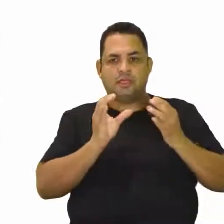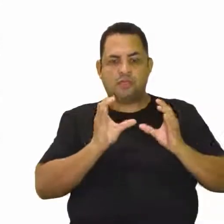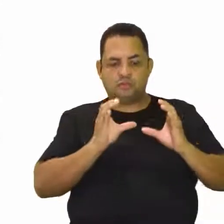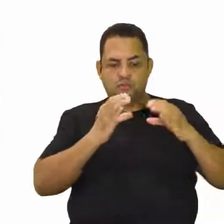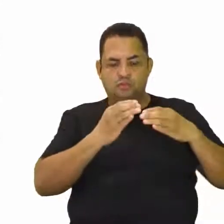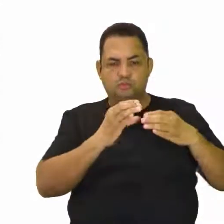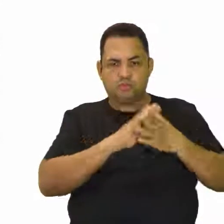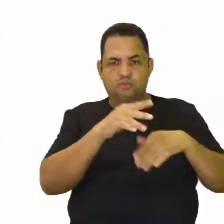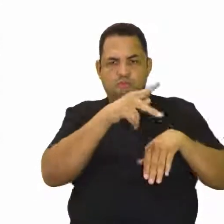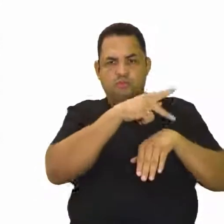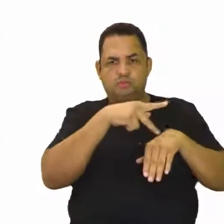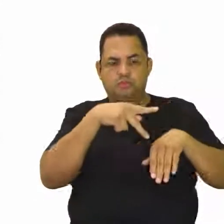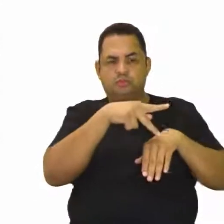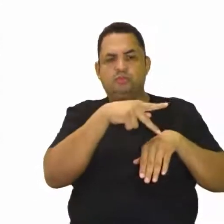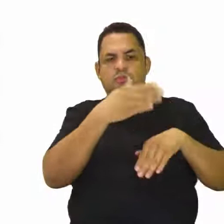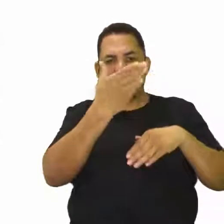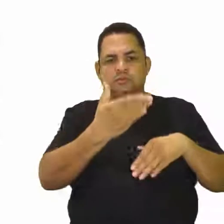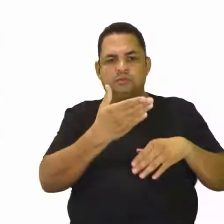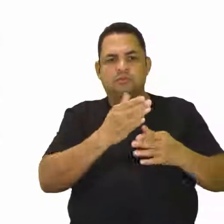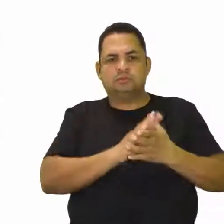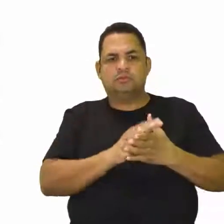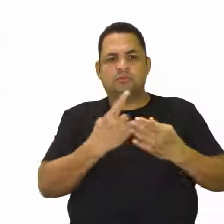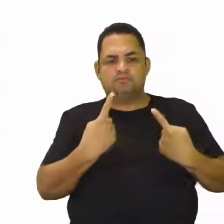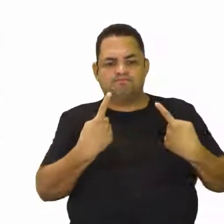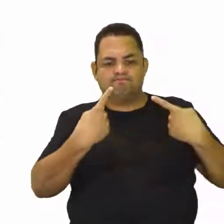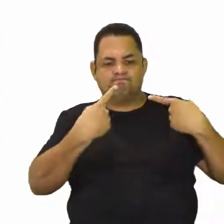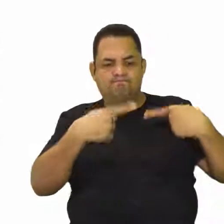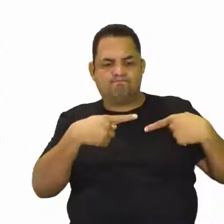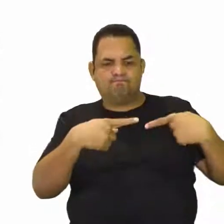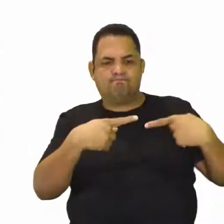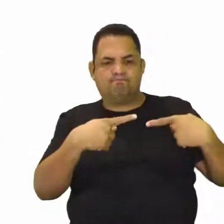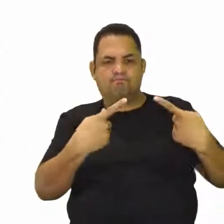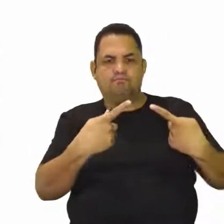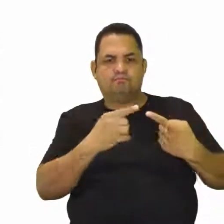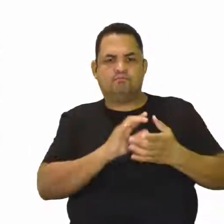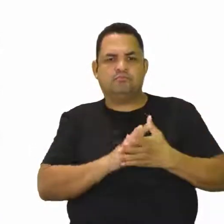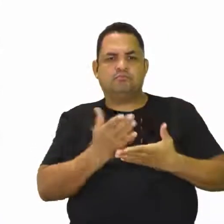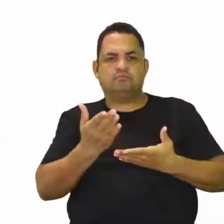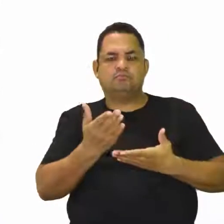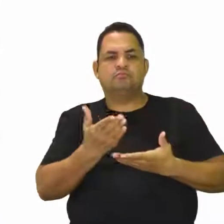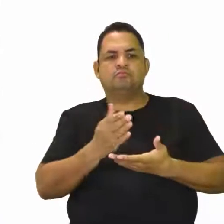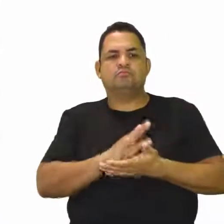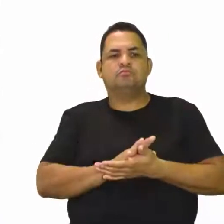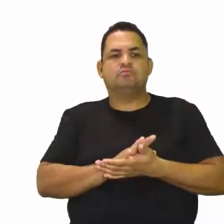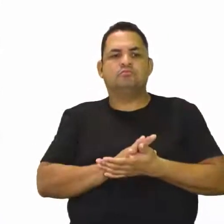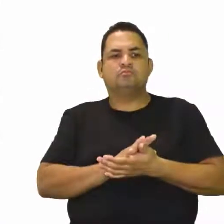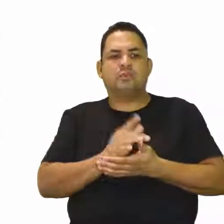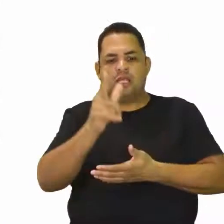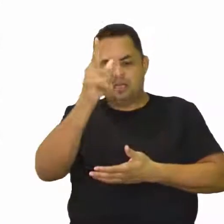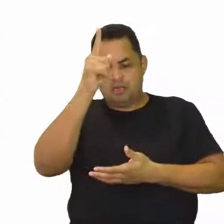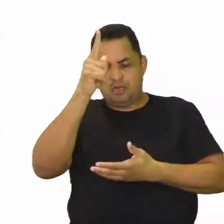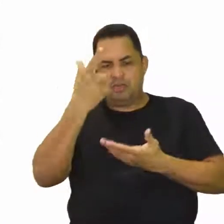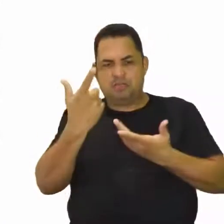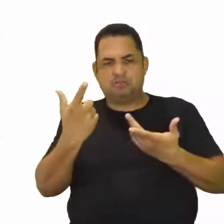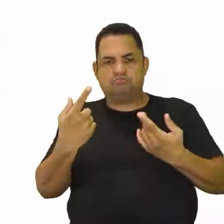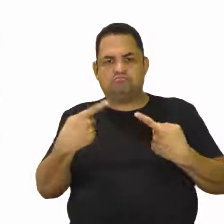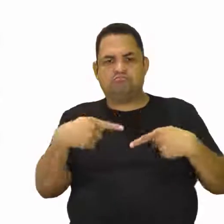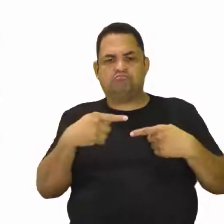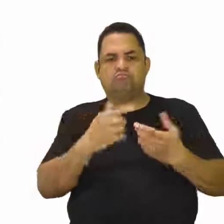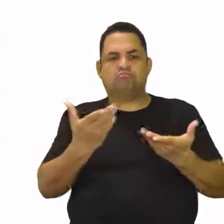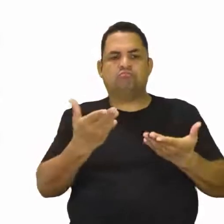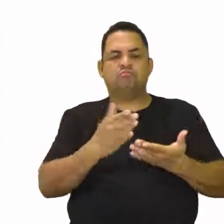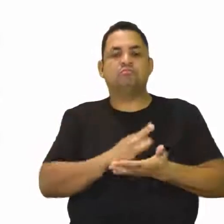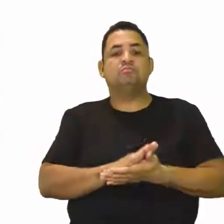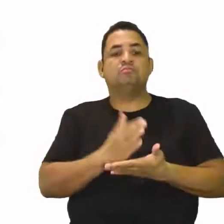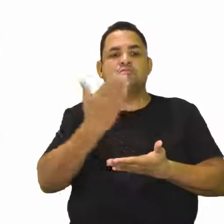povos irão se juntar para combater um inimigo em comum, que era a Alemanha. Tá? Vejam